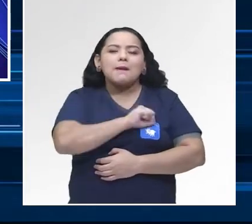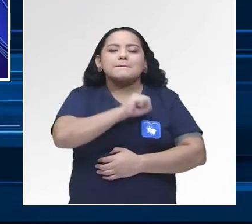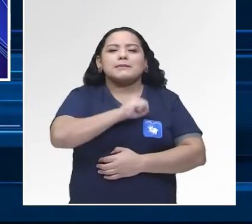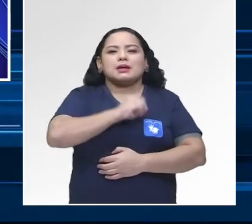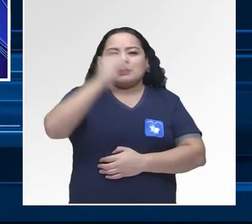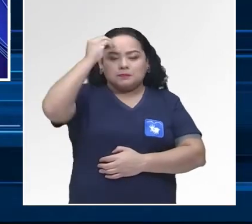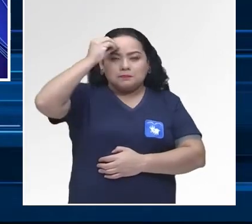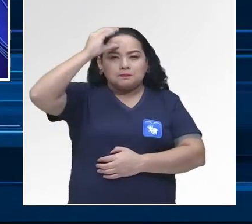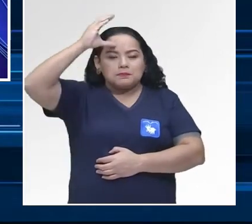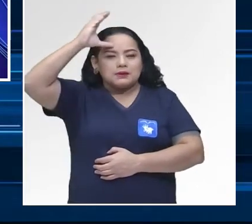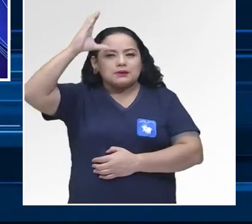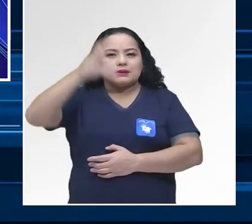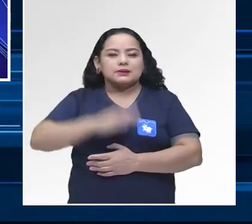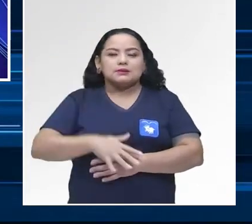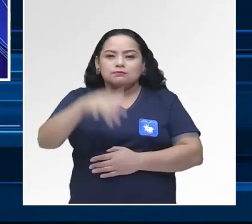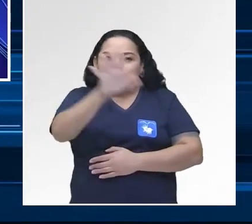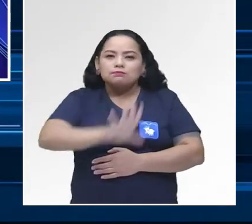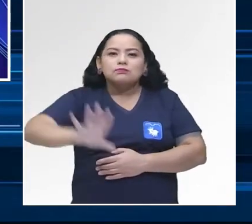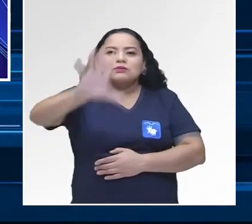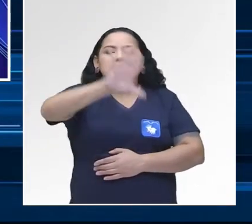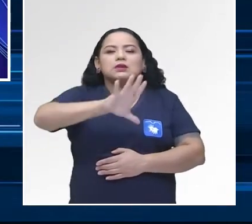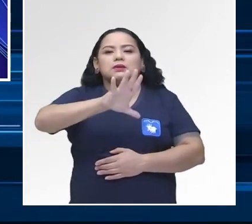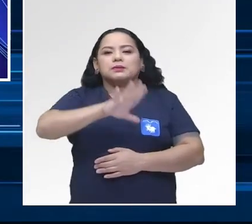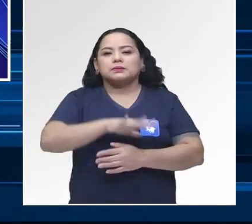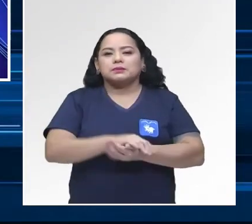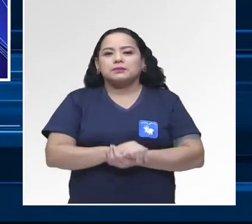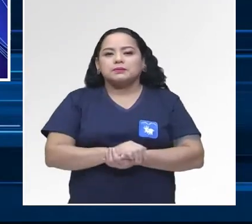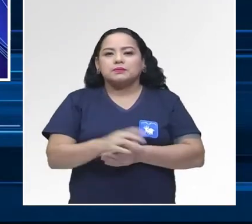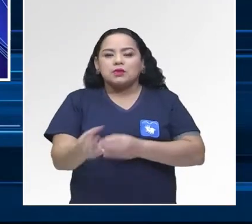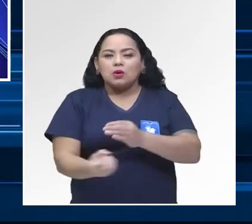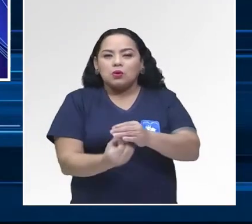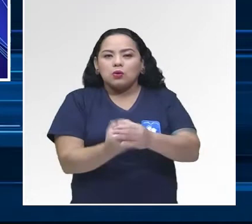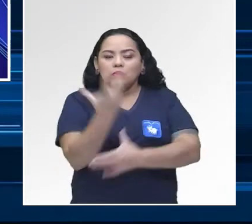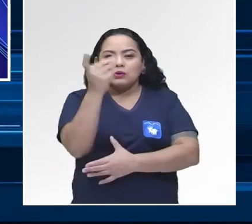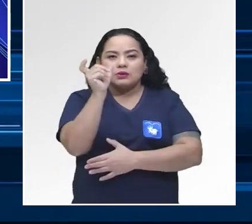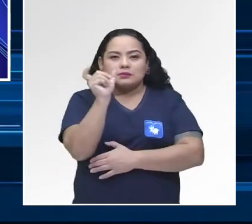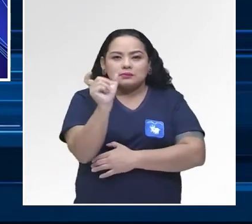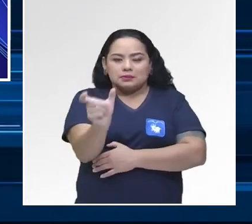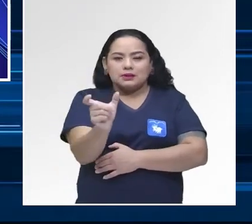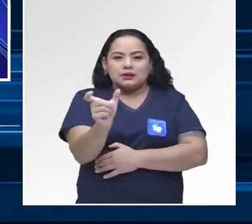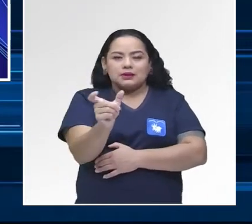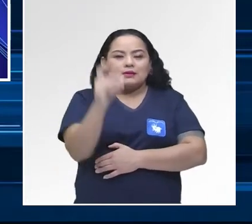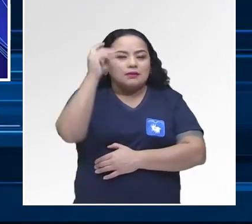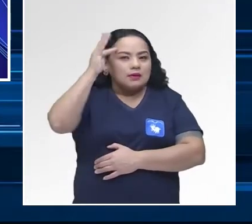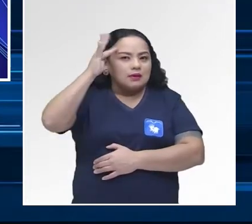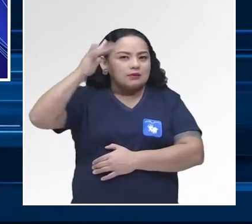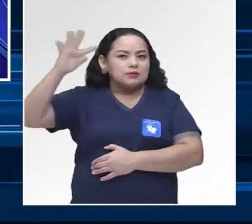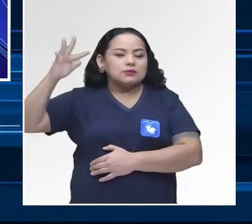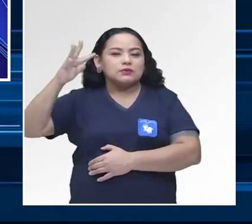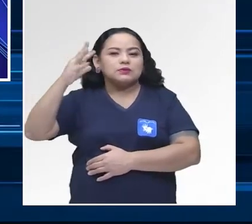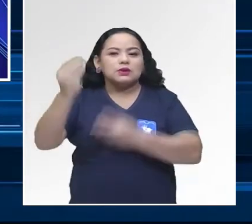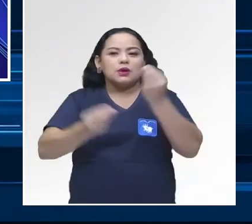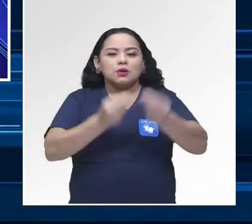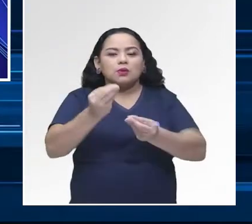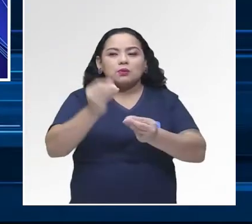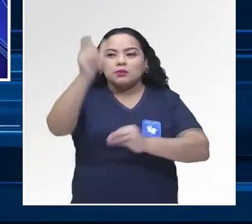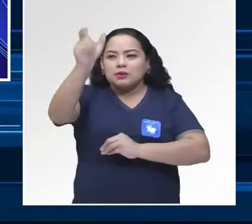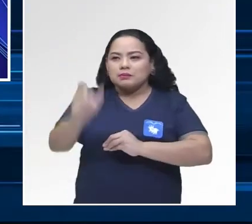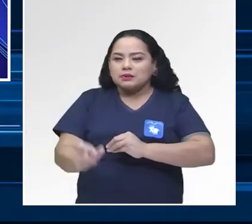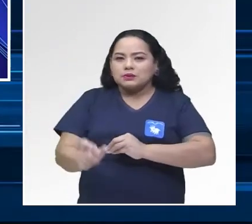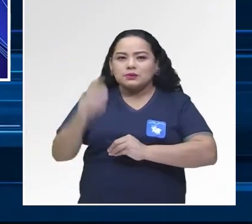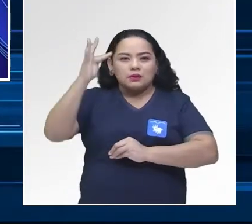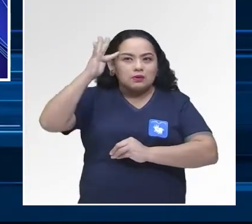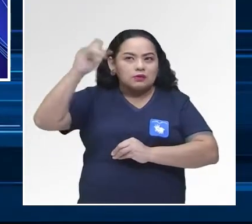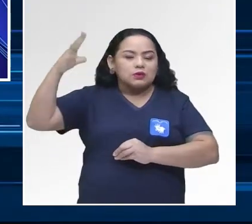tá? Então, do modo geral, né, na origem da palavra, a filosofia é isso, e o filósofo, então, é